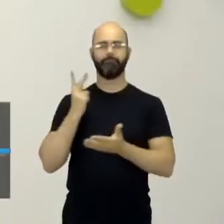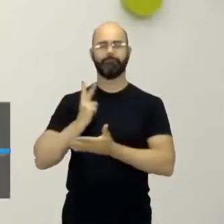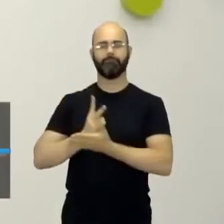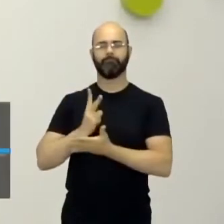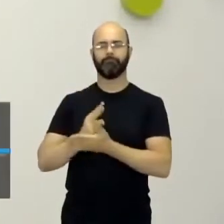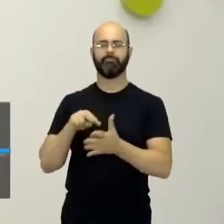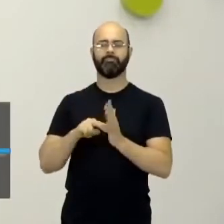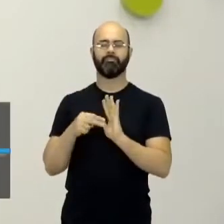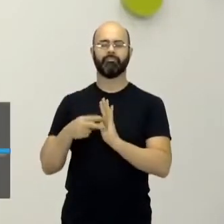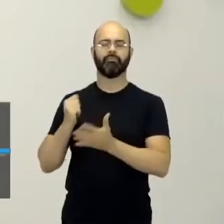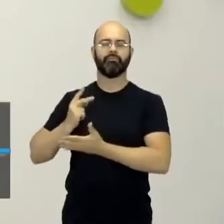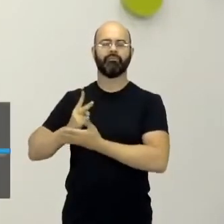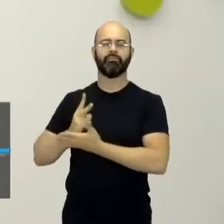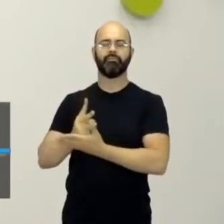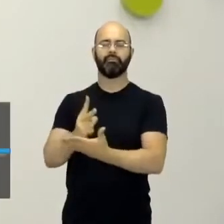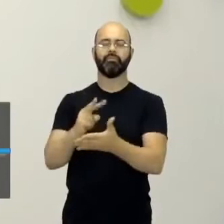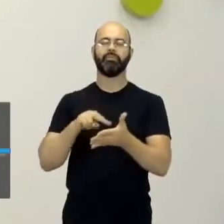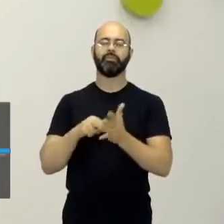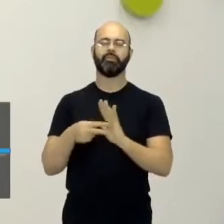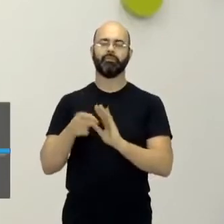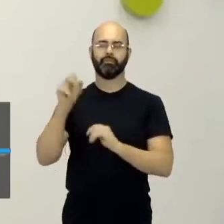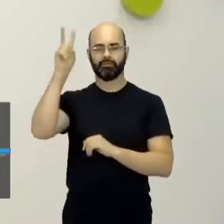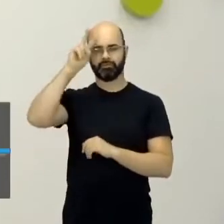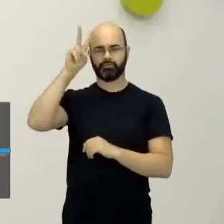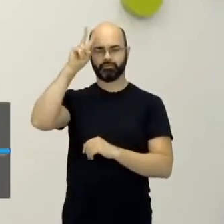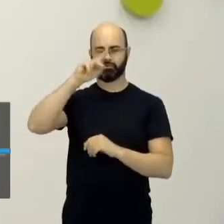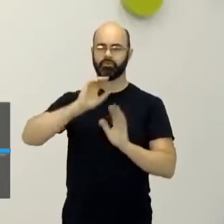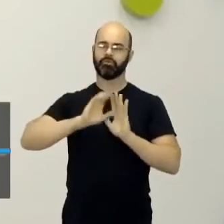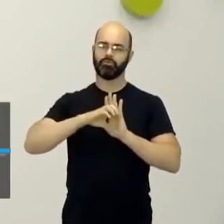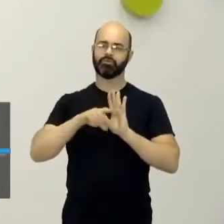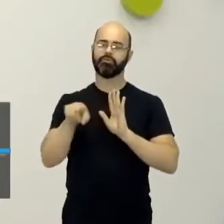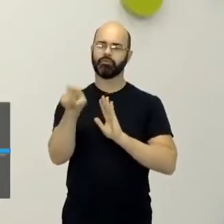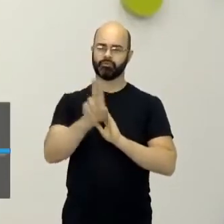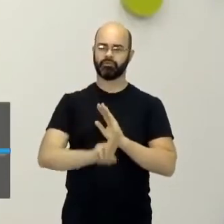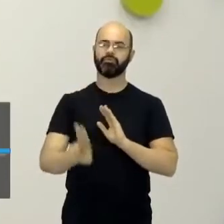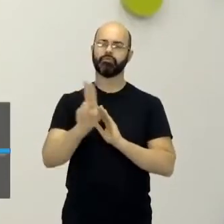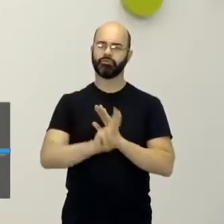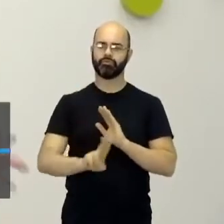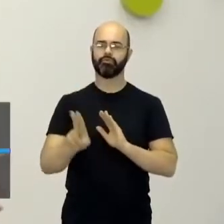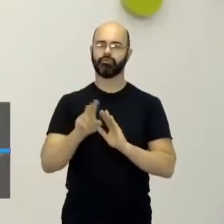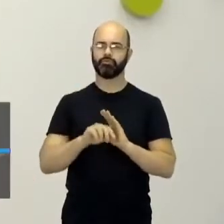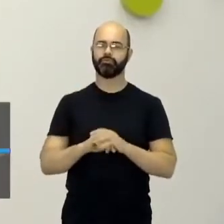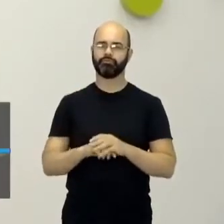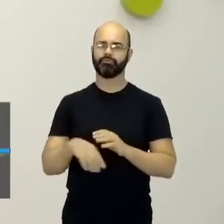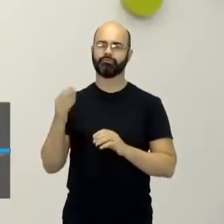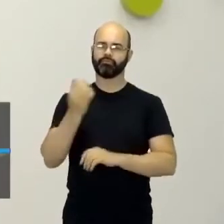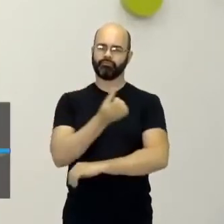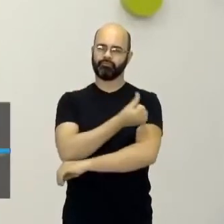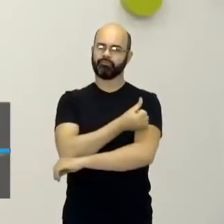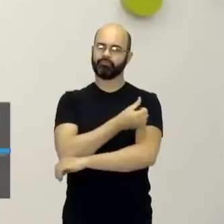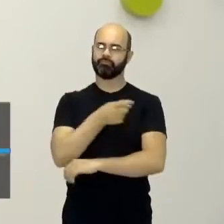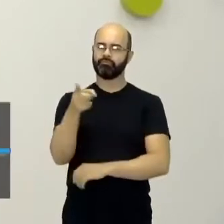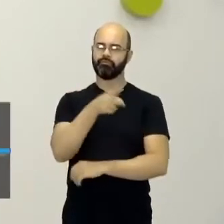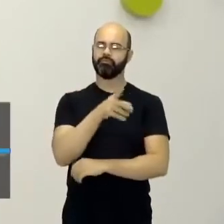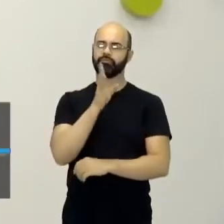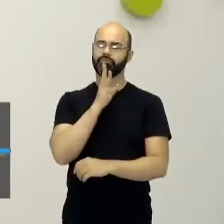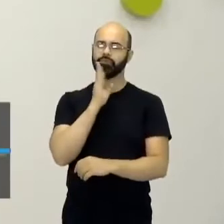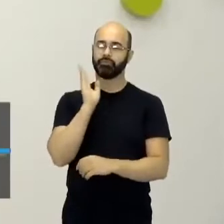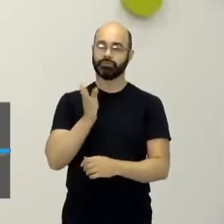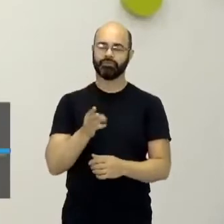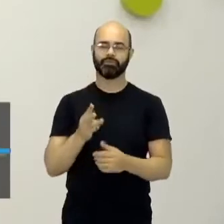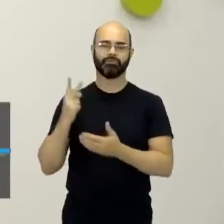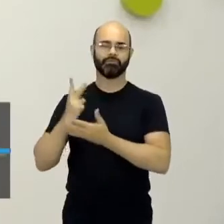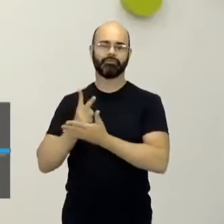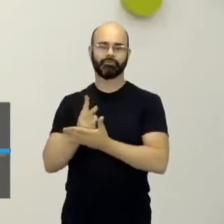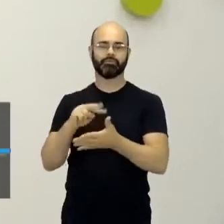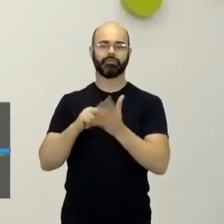né? É um conceito de história que vocês, utilizando aí a atitude historiadora, desde o sexto ano, vocês já conhecem. Permanência é tudo